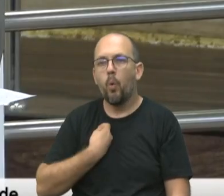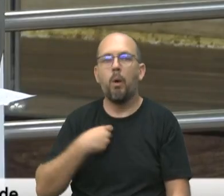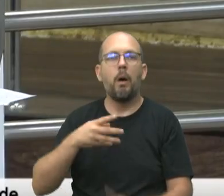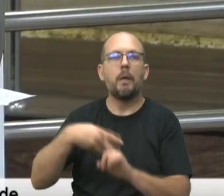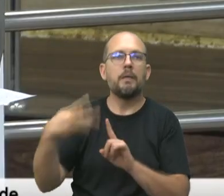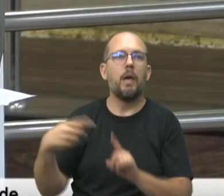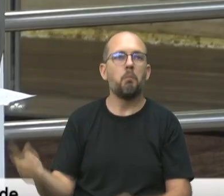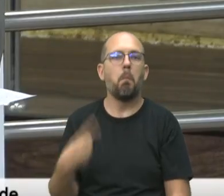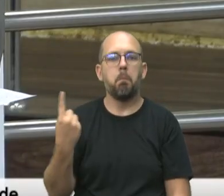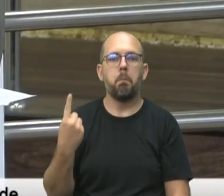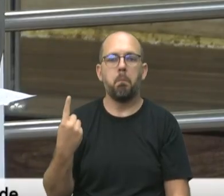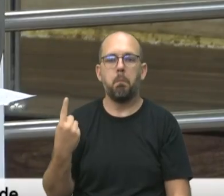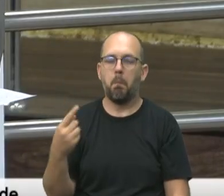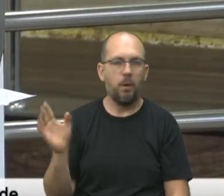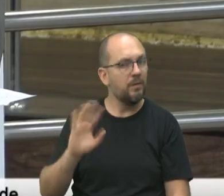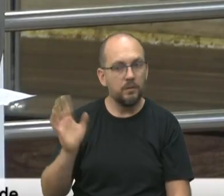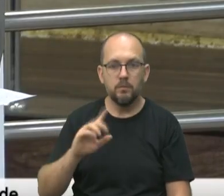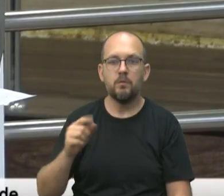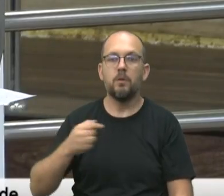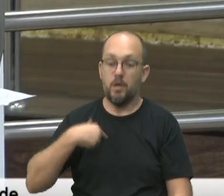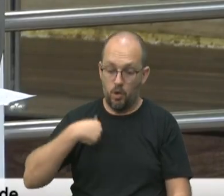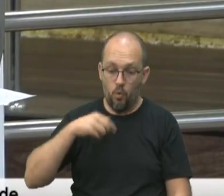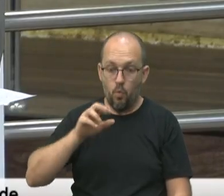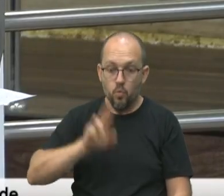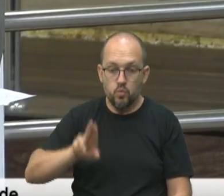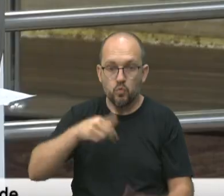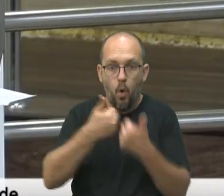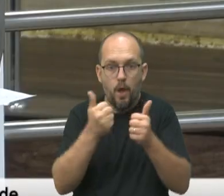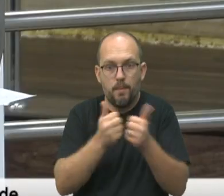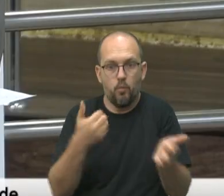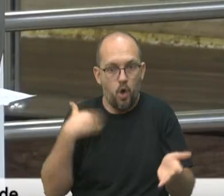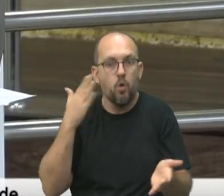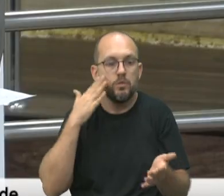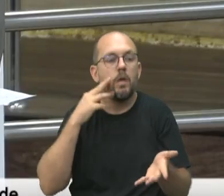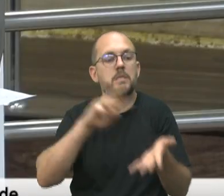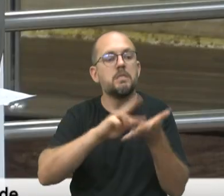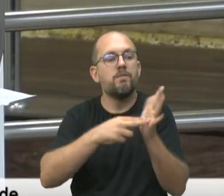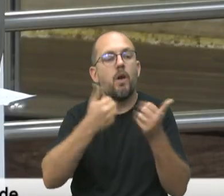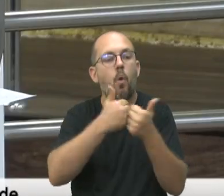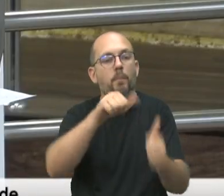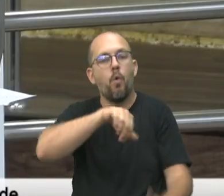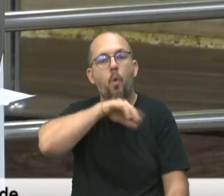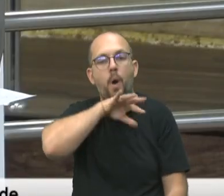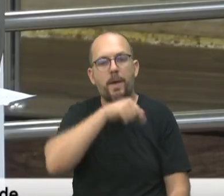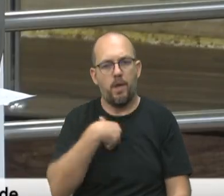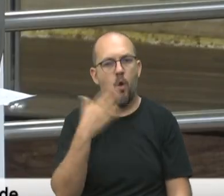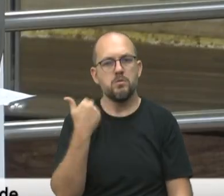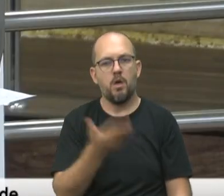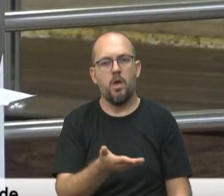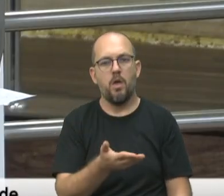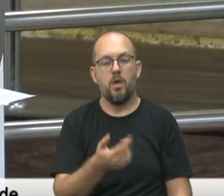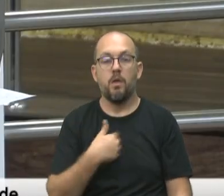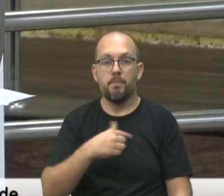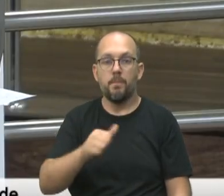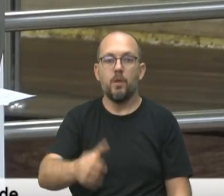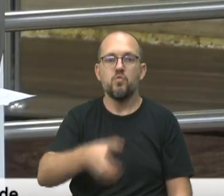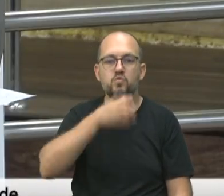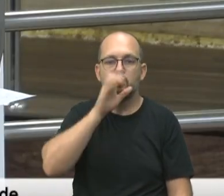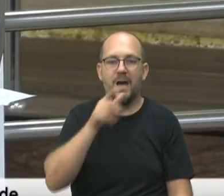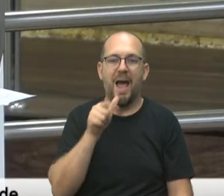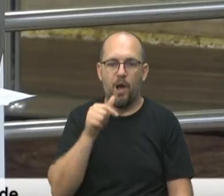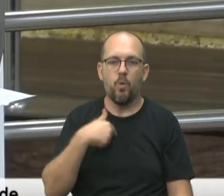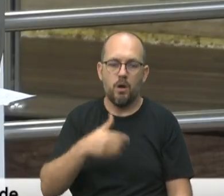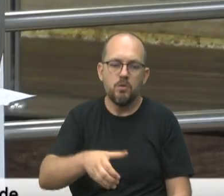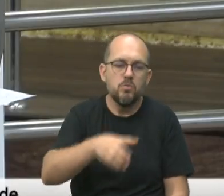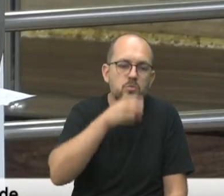nós somos tudo, nós pegamos ônibus, então a gente sabe como é pegar um ônibus ruim, a gente bebe água, então a gente